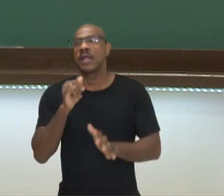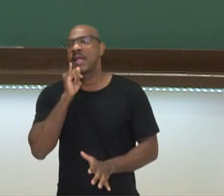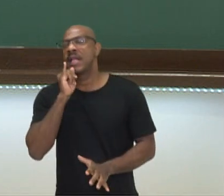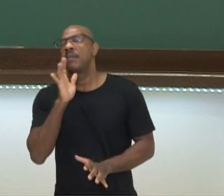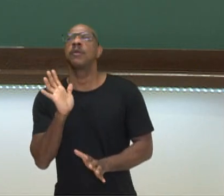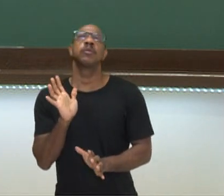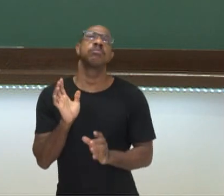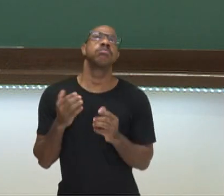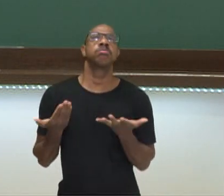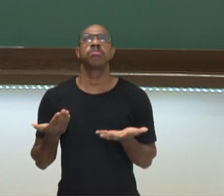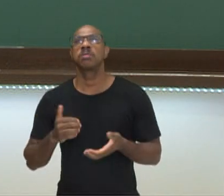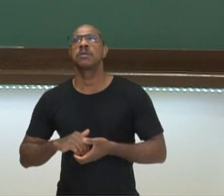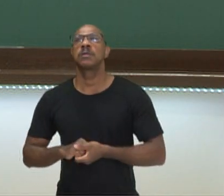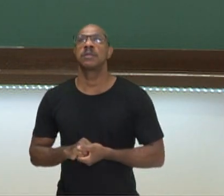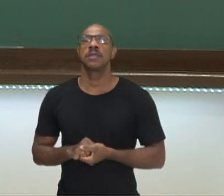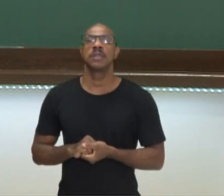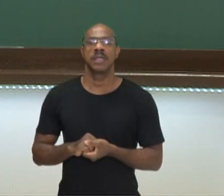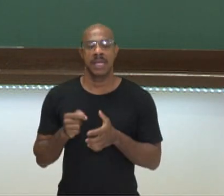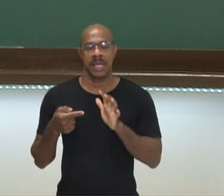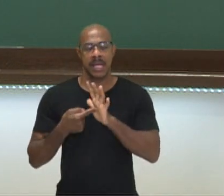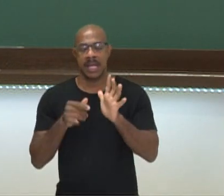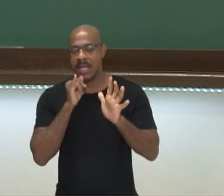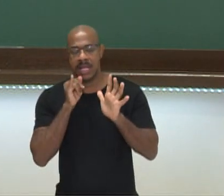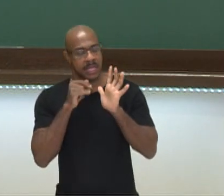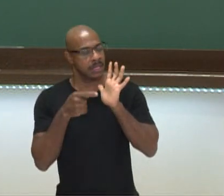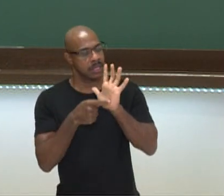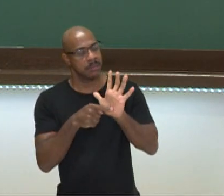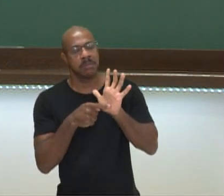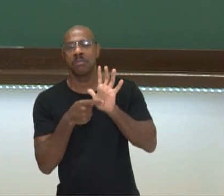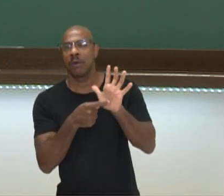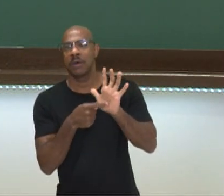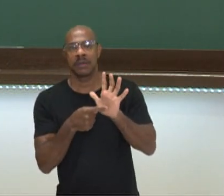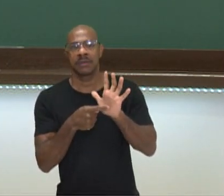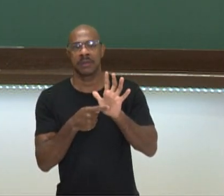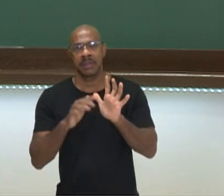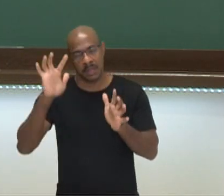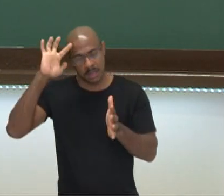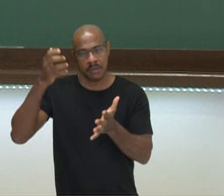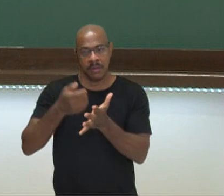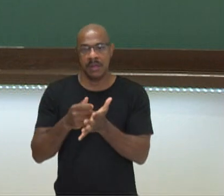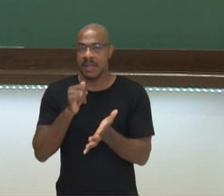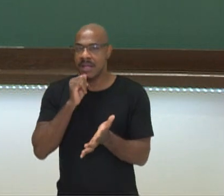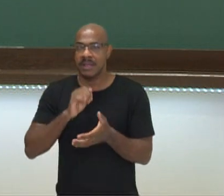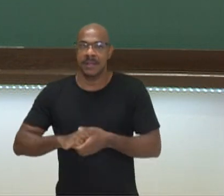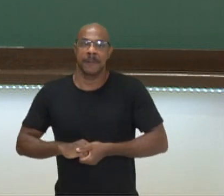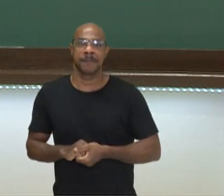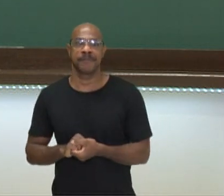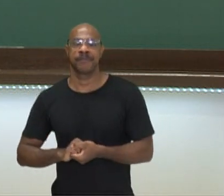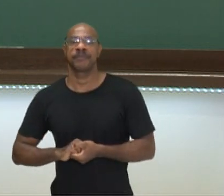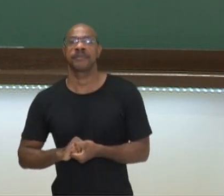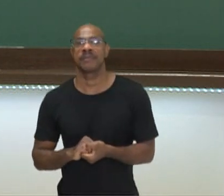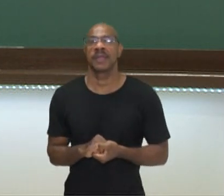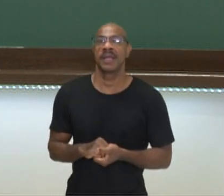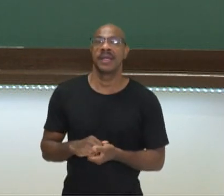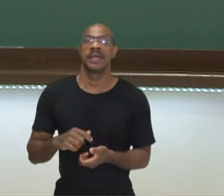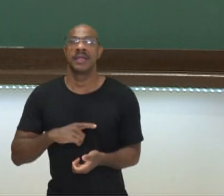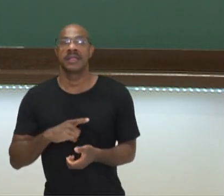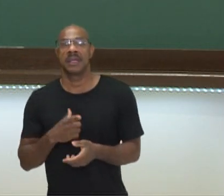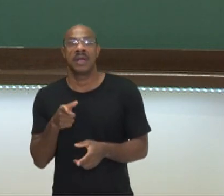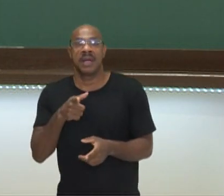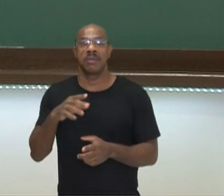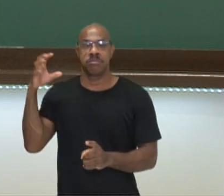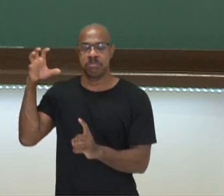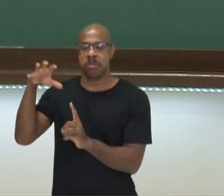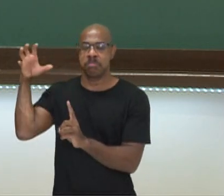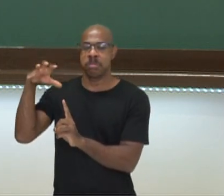exemplo e através desse exemplo você tenta persuadir, convencer as pessoas que estão ali discutindo